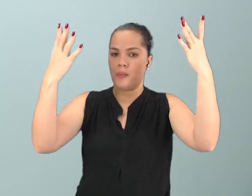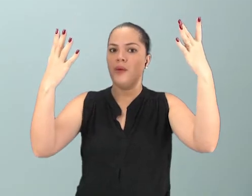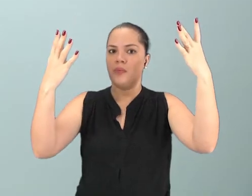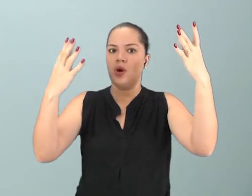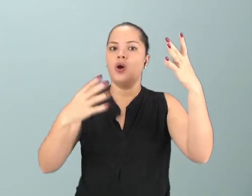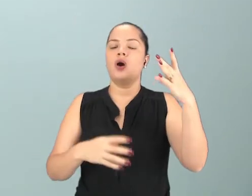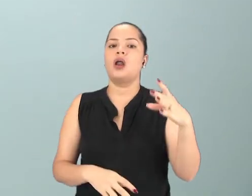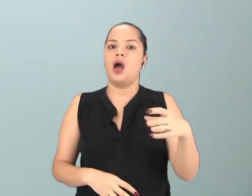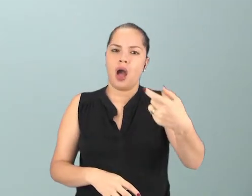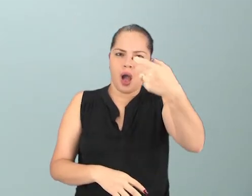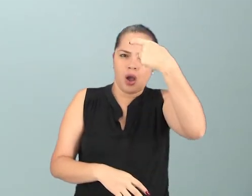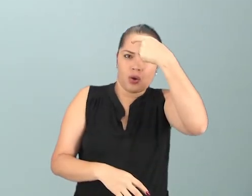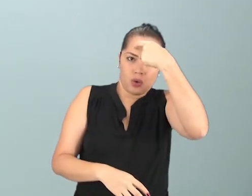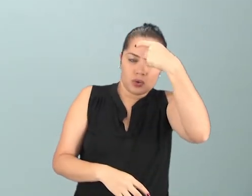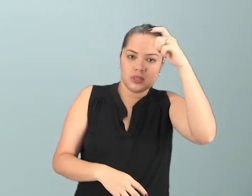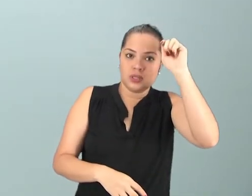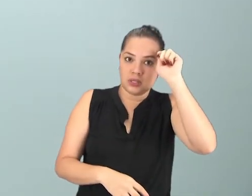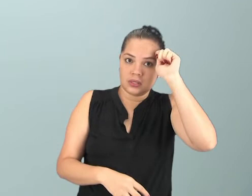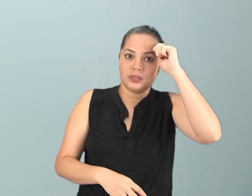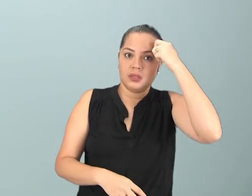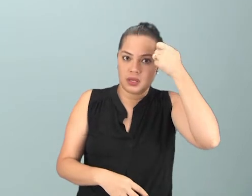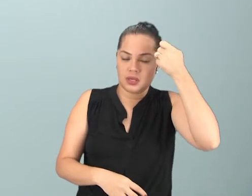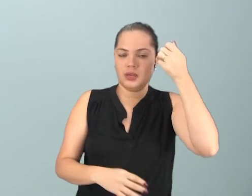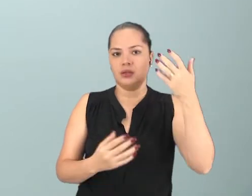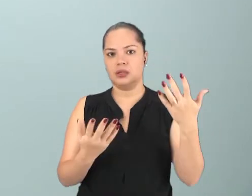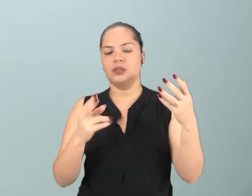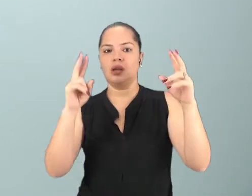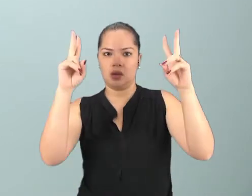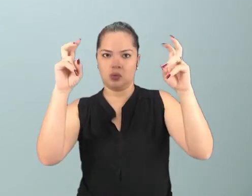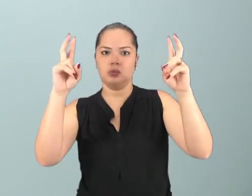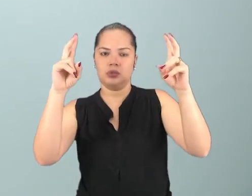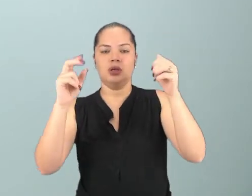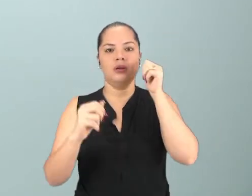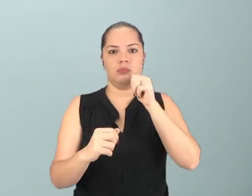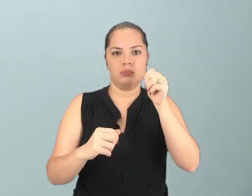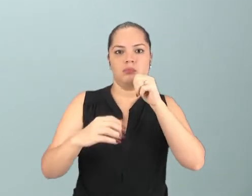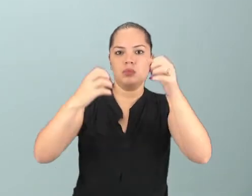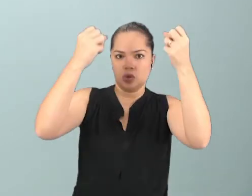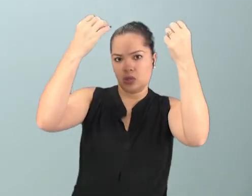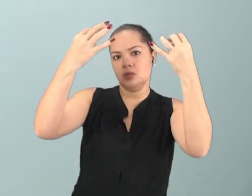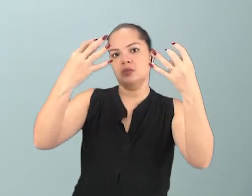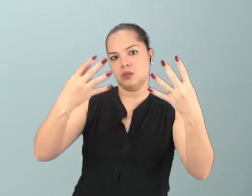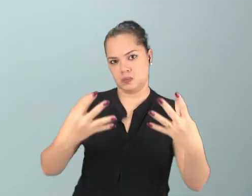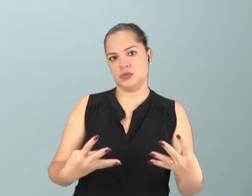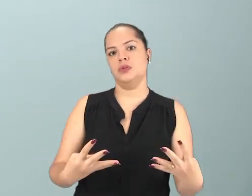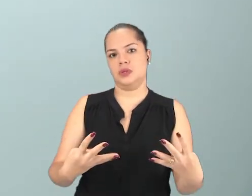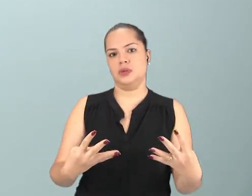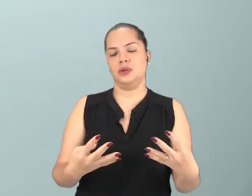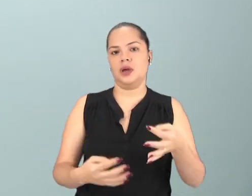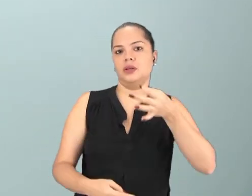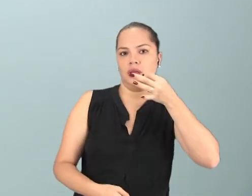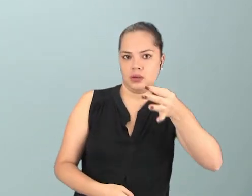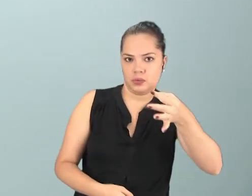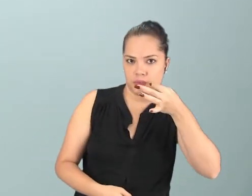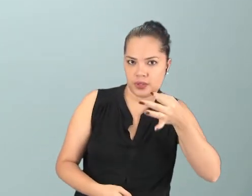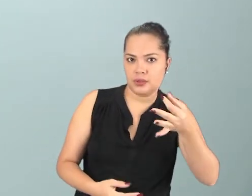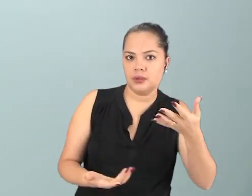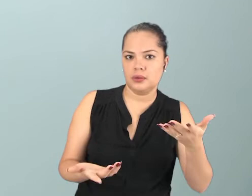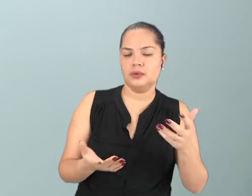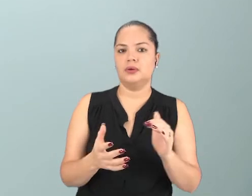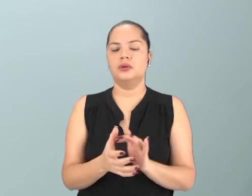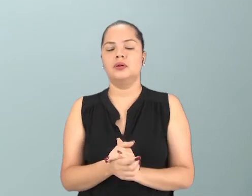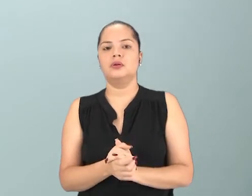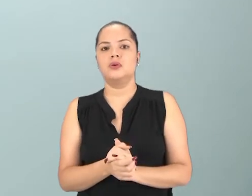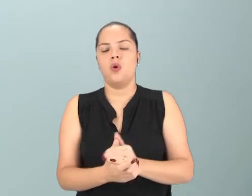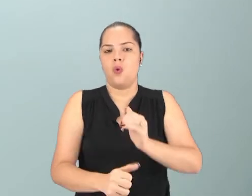É sobre isso que ela fala, é sobre isso que ela coloca a tese dela, é sobre essa questão, sobre esse tema,